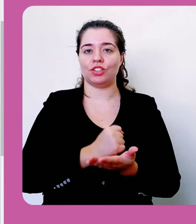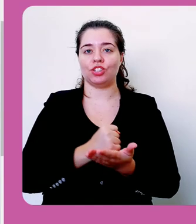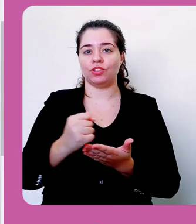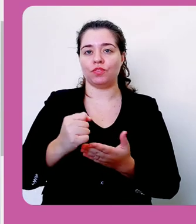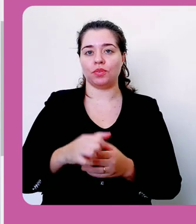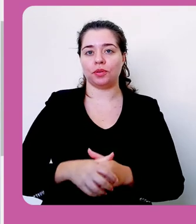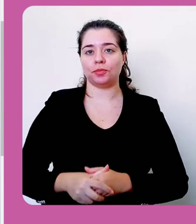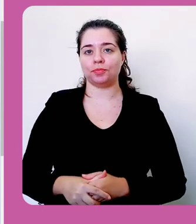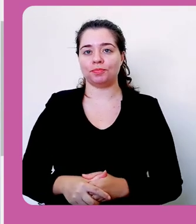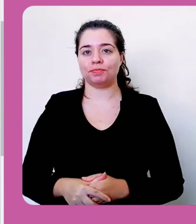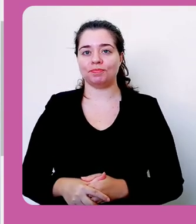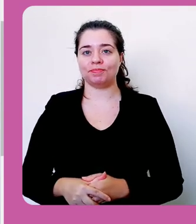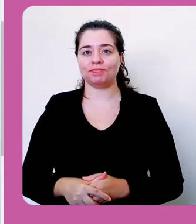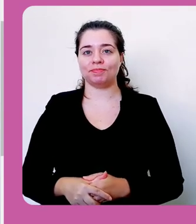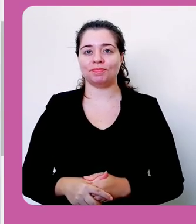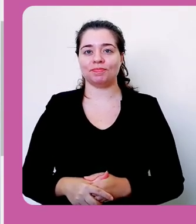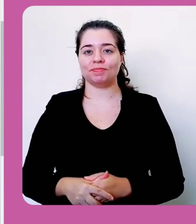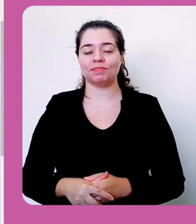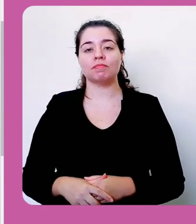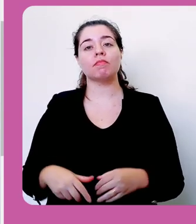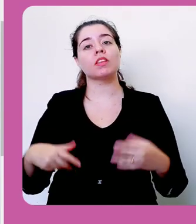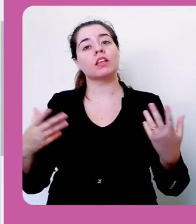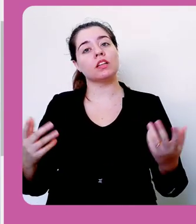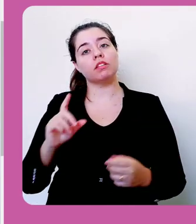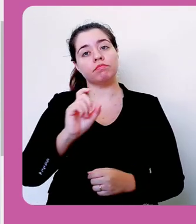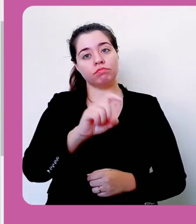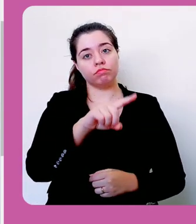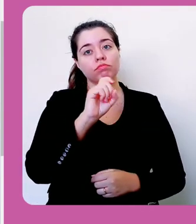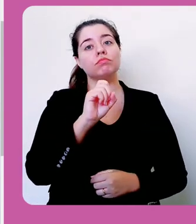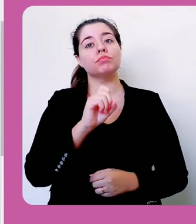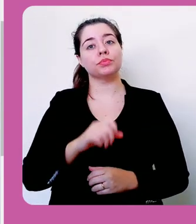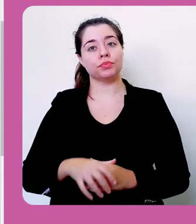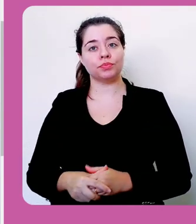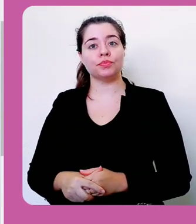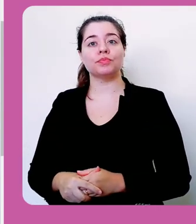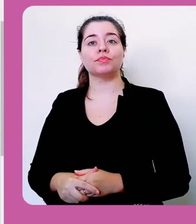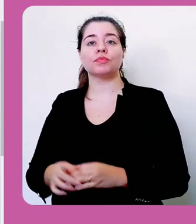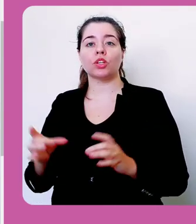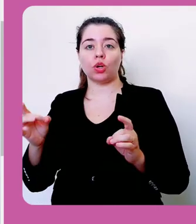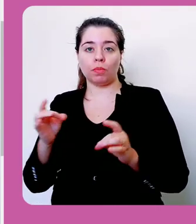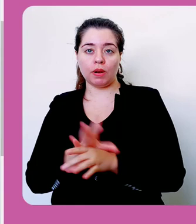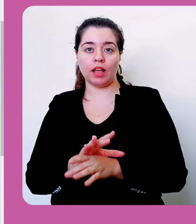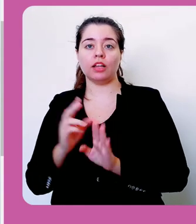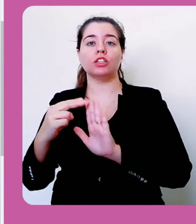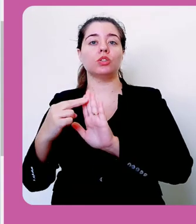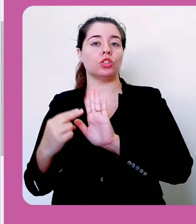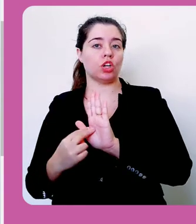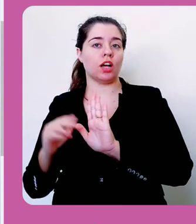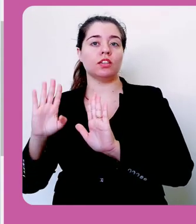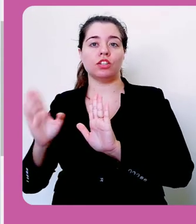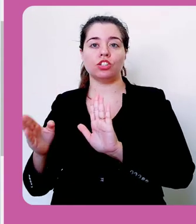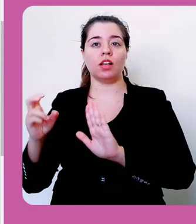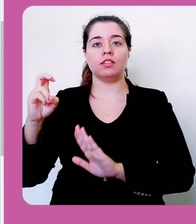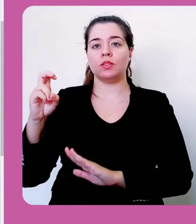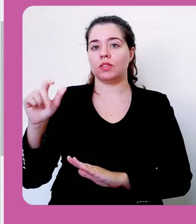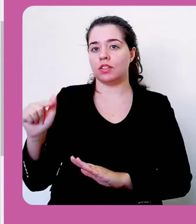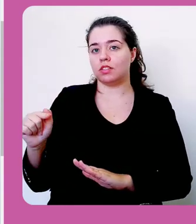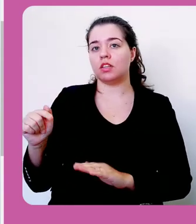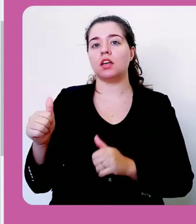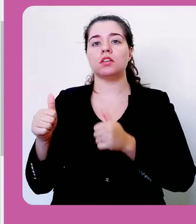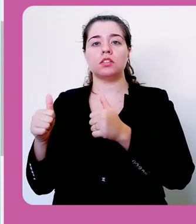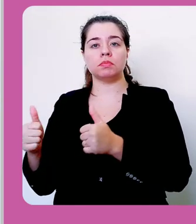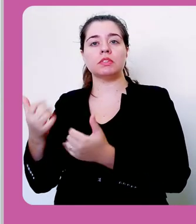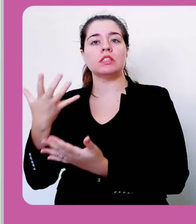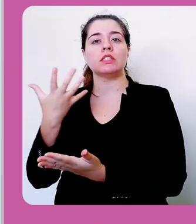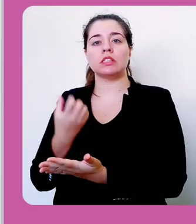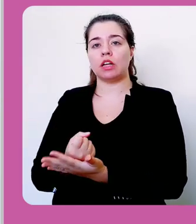Então, eu marquei como completo, dei aqui a nota para ele, 57, tá? Salvei